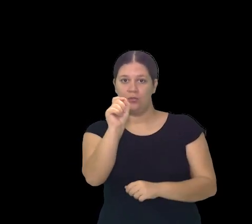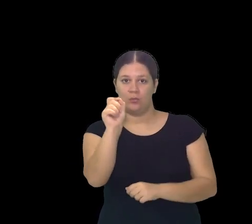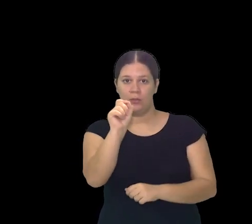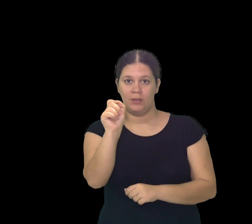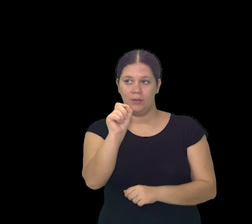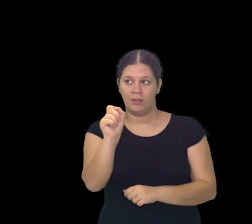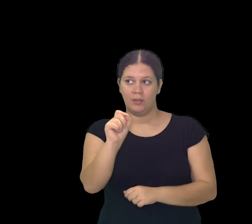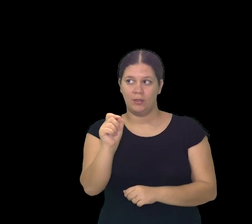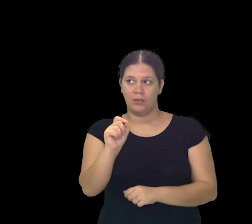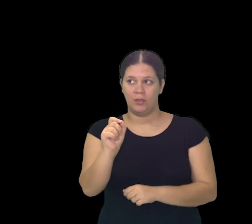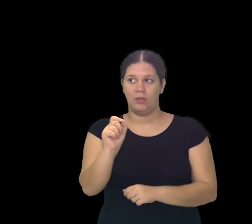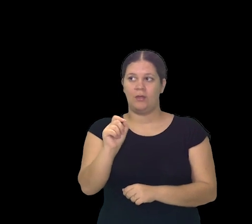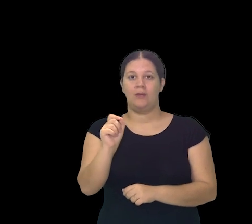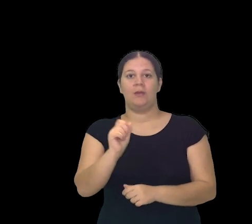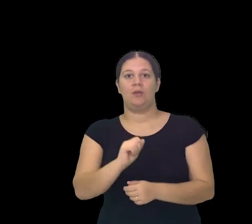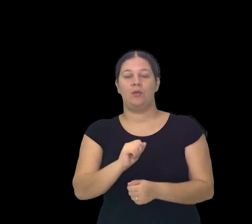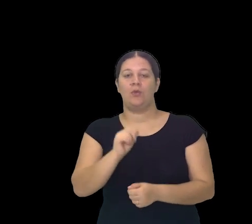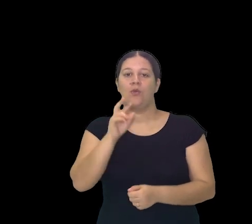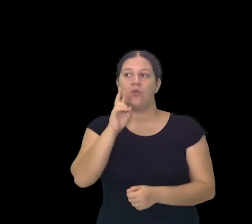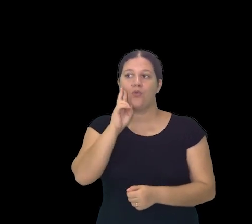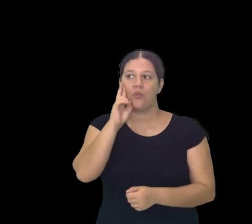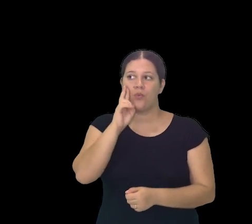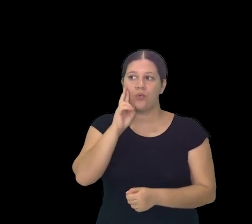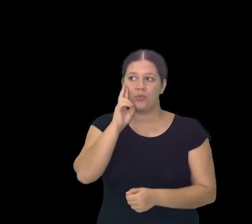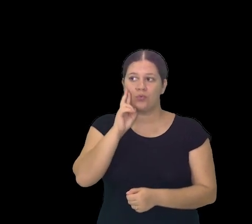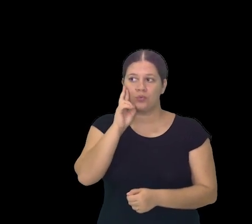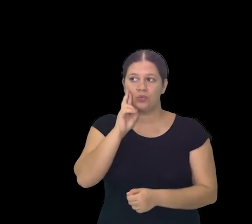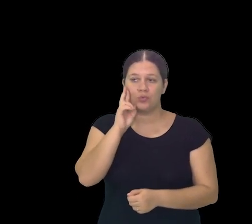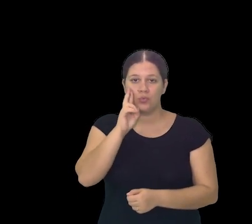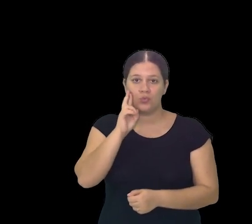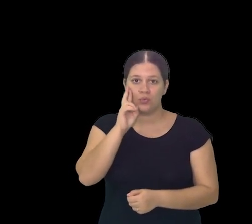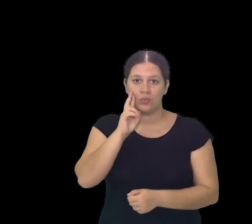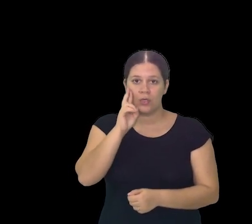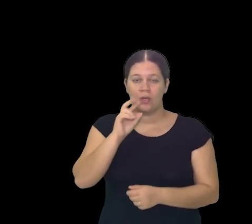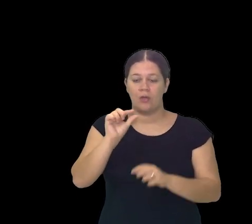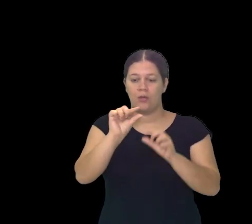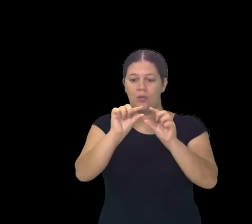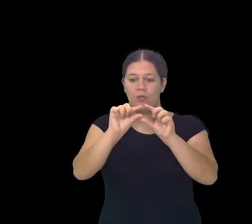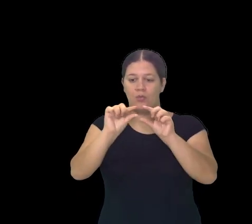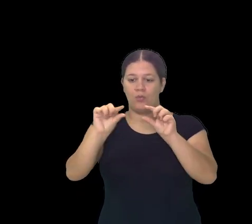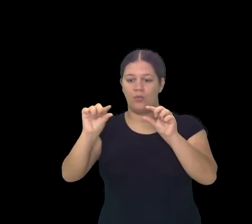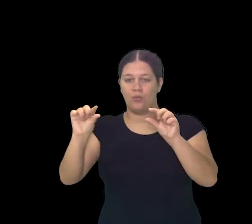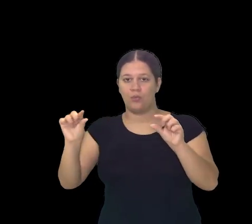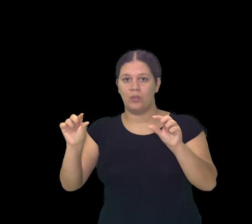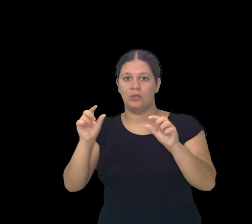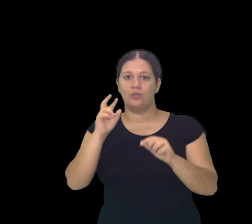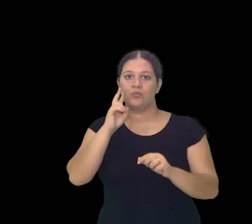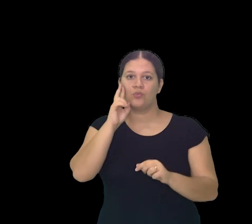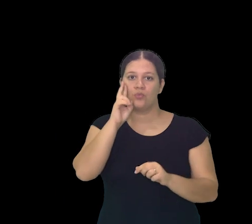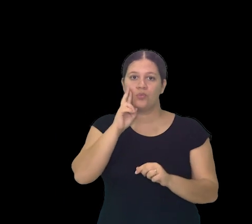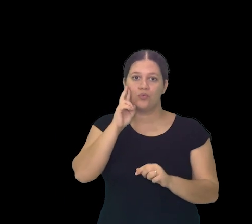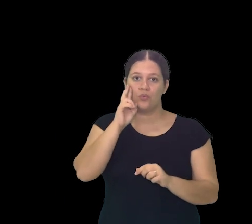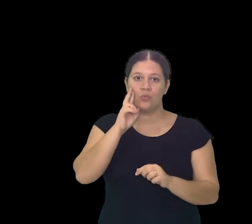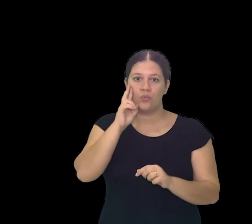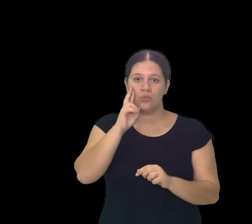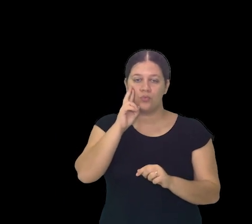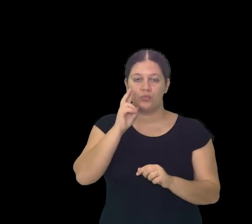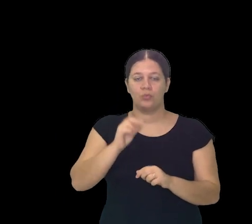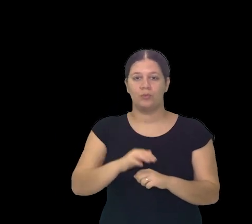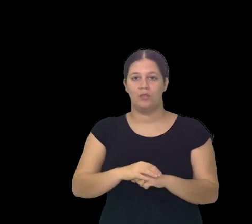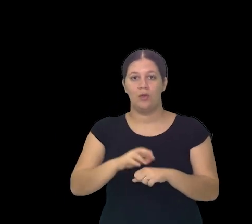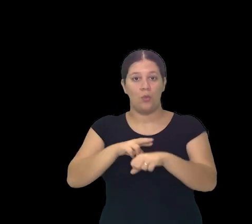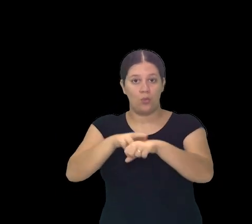aqui, essa aqui das 9 seções iguais, esse quadrado roxo representa que fração desse